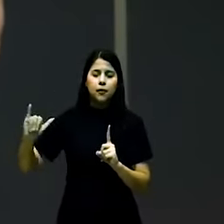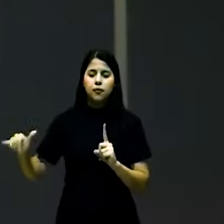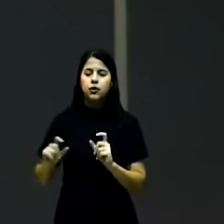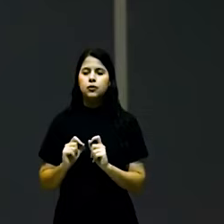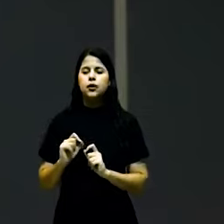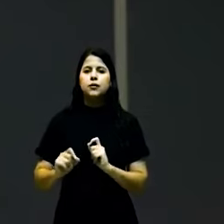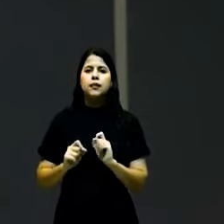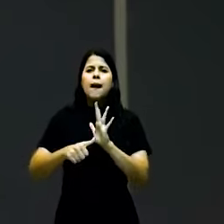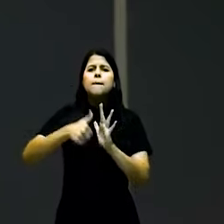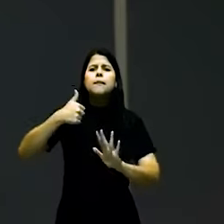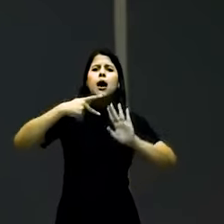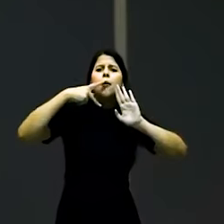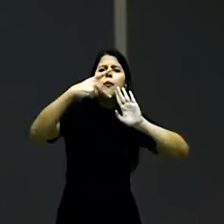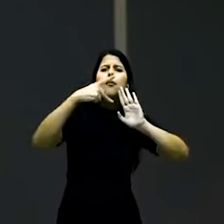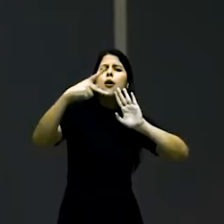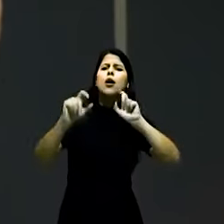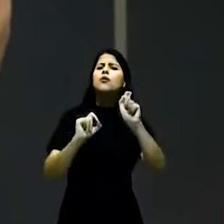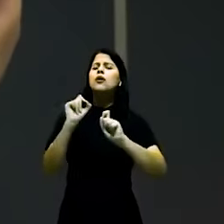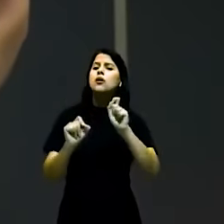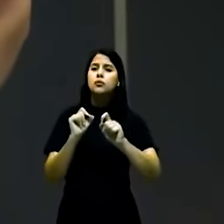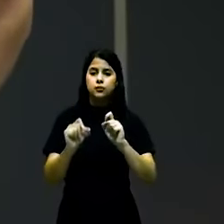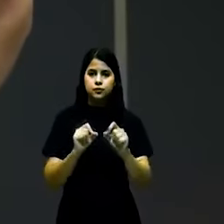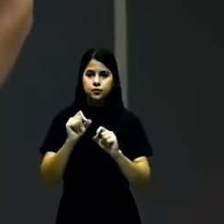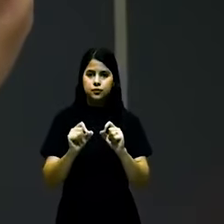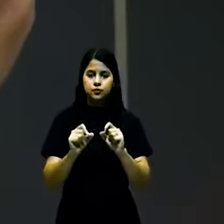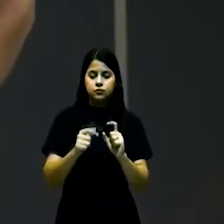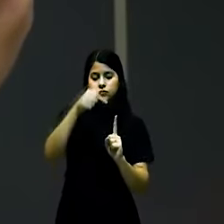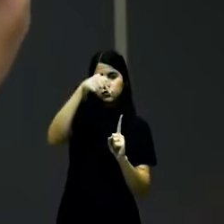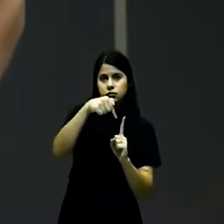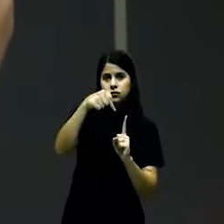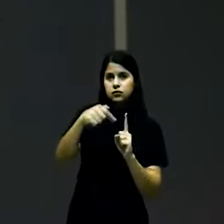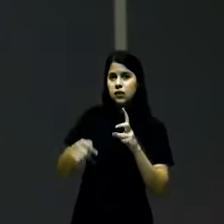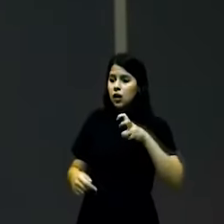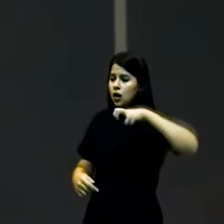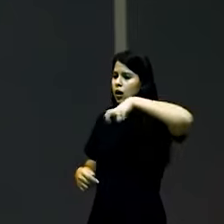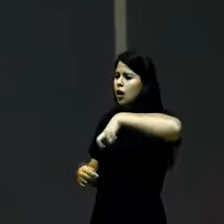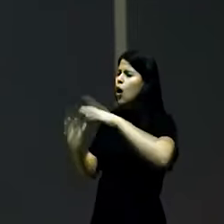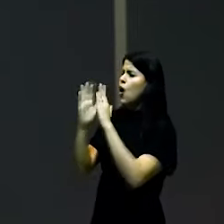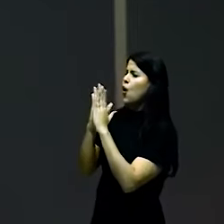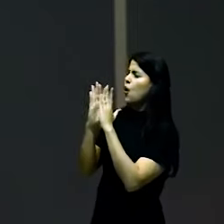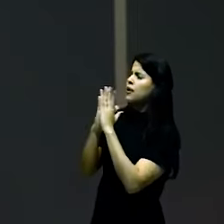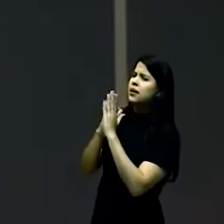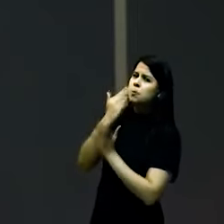de Elias é ele orar e pedir para Deus que não chova.